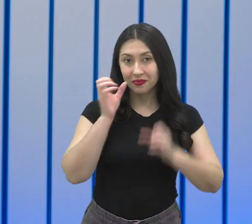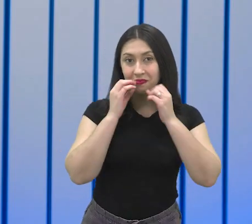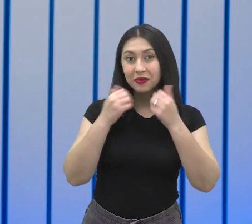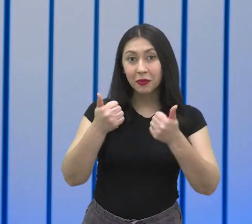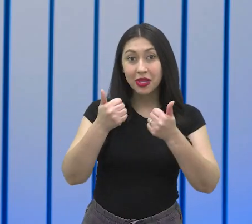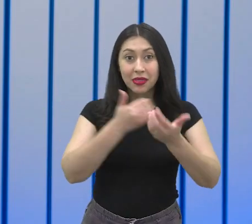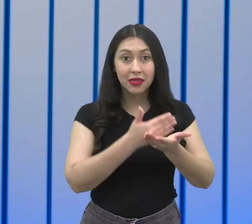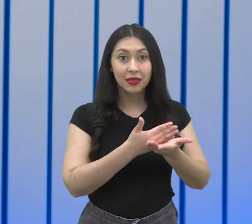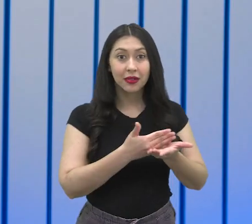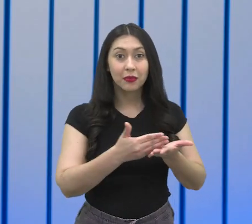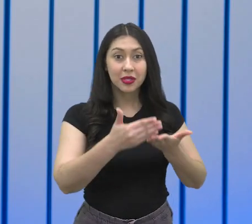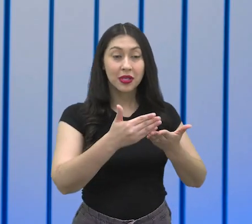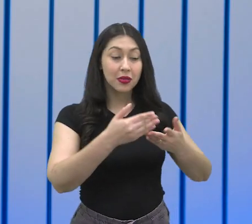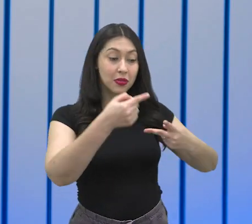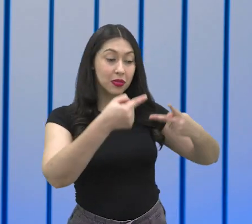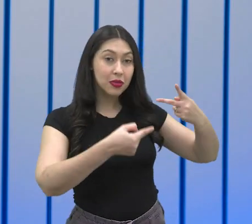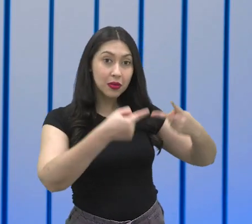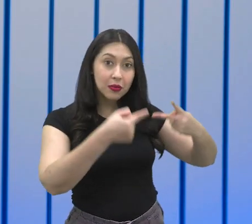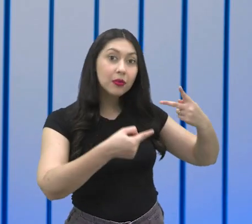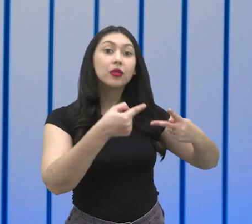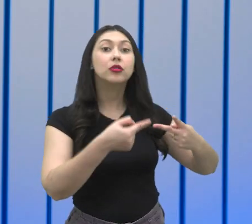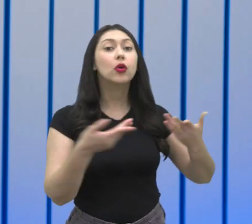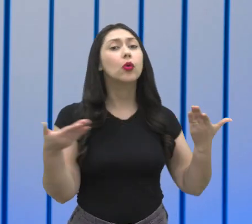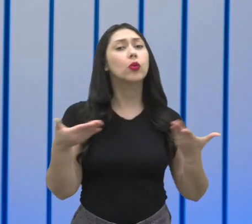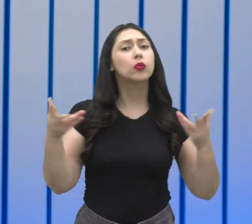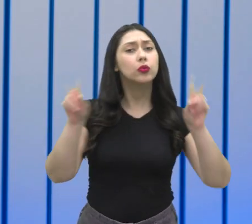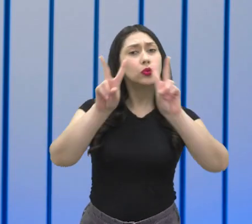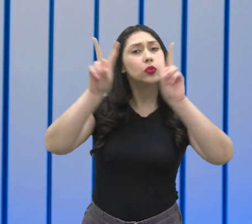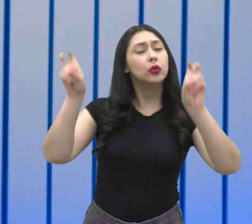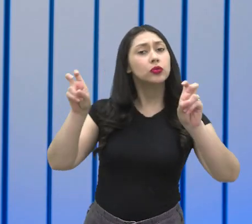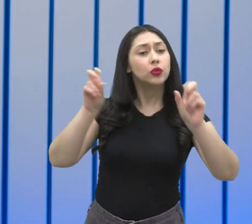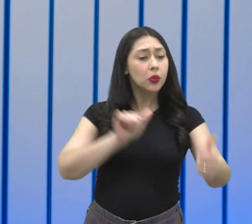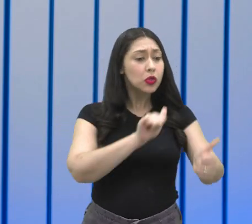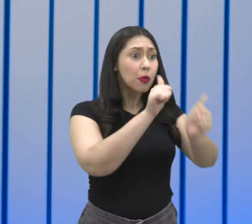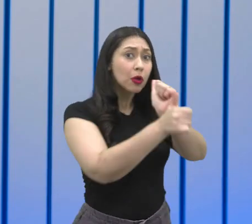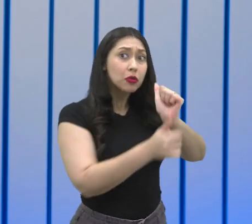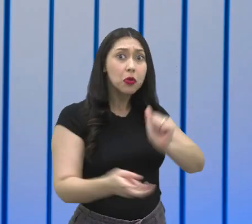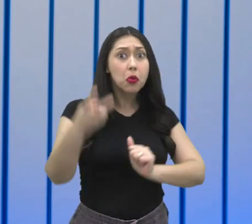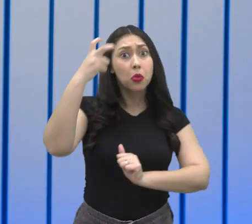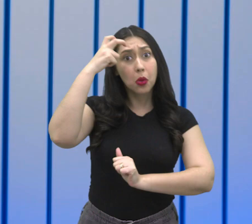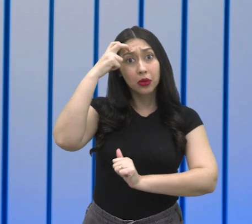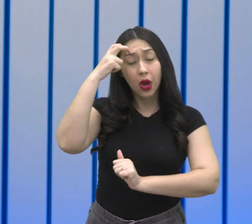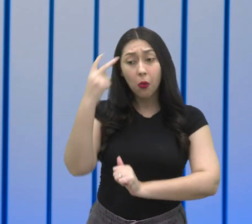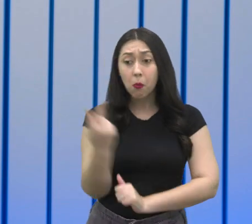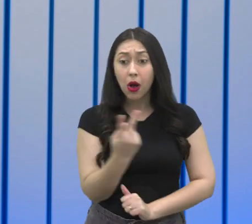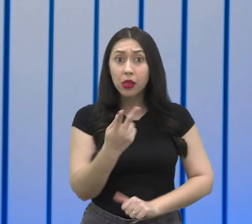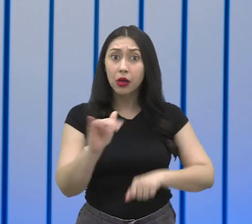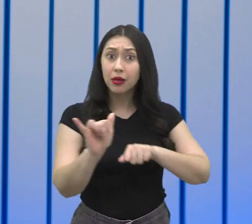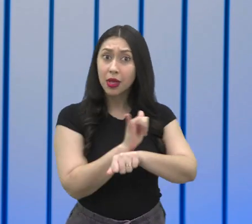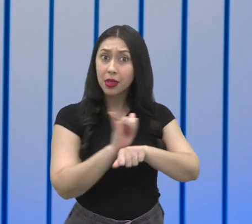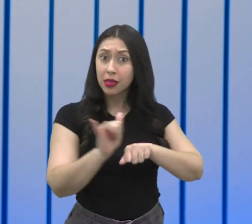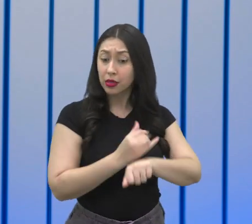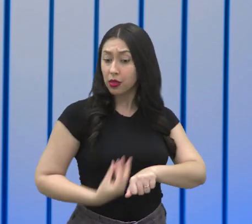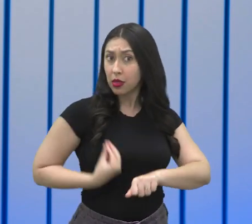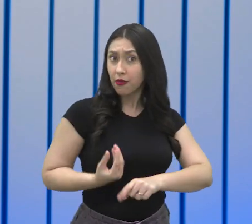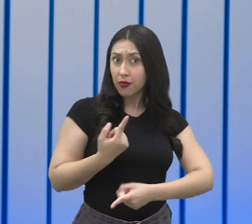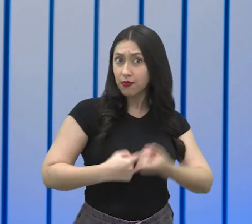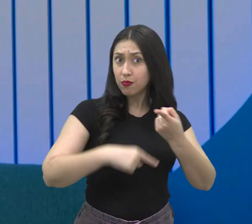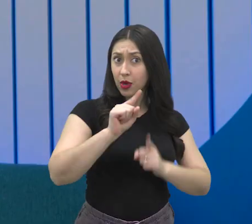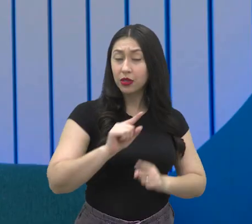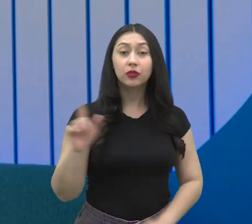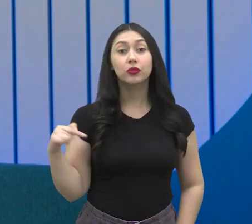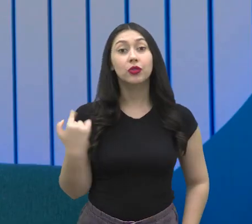Olá, tudo bom? Está começando o Sobre Política. Hoje o assunto é o esporte e a cultura como ferramentas de